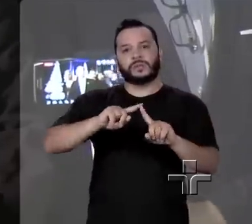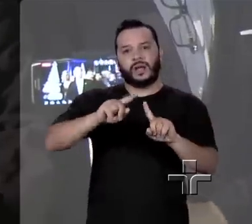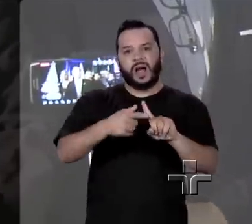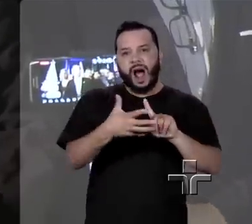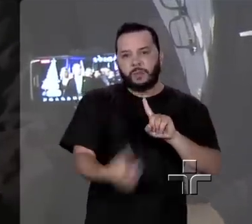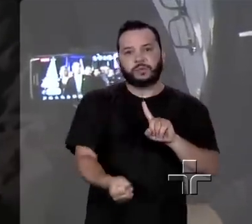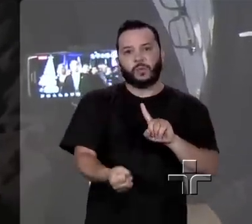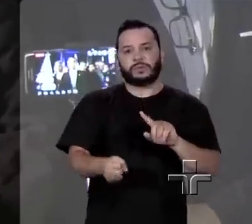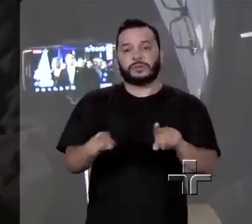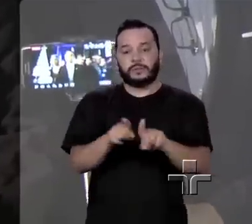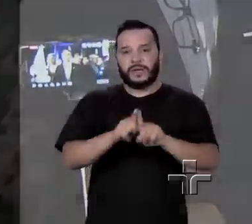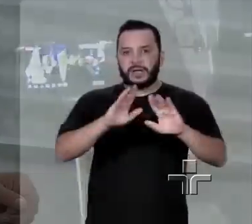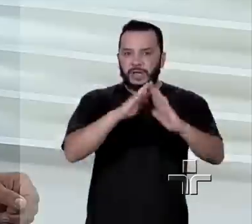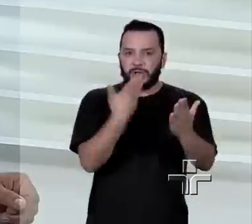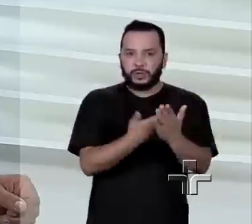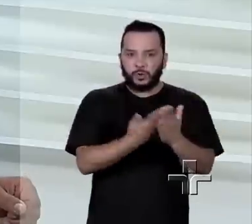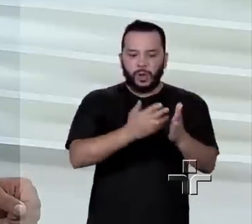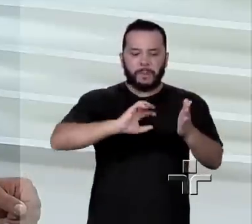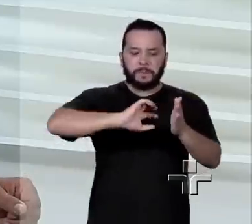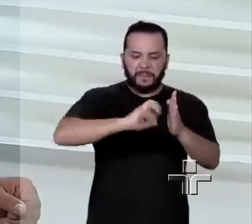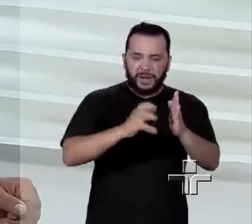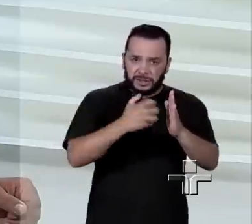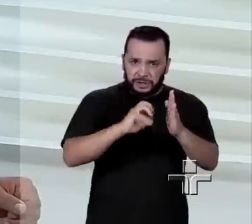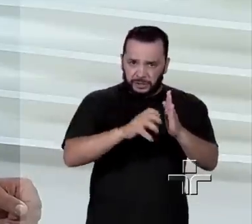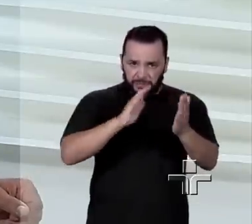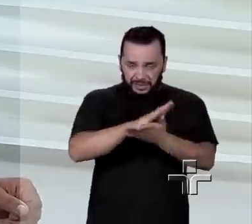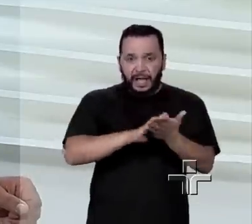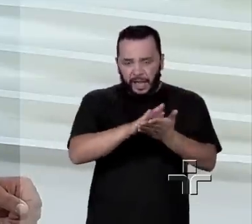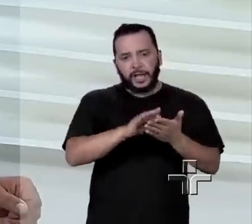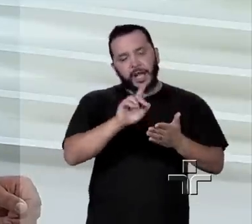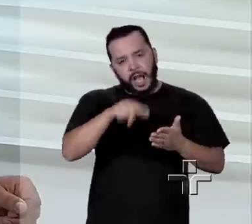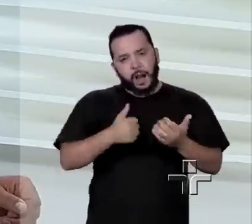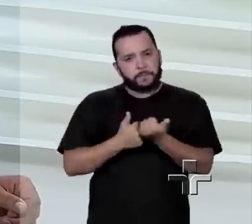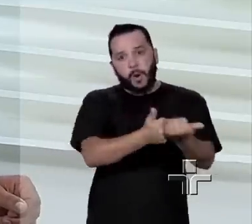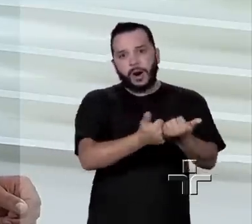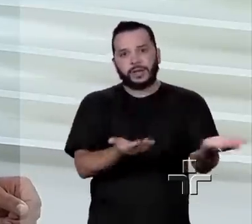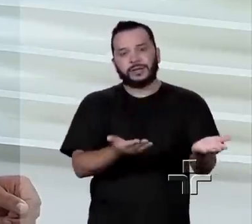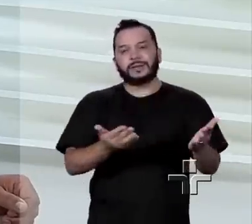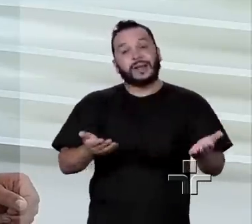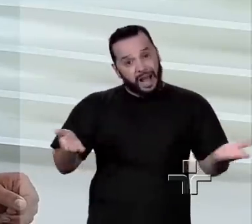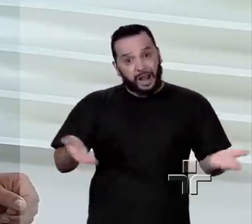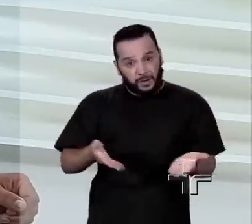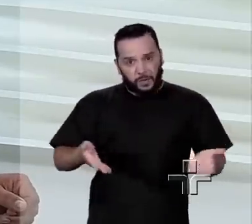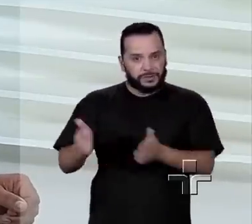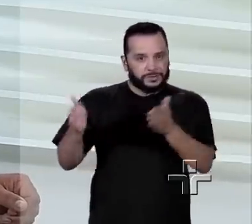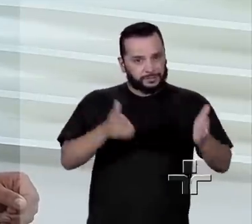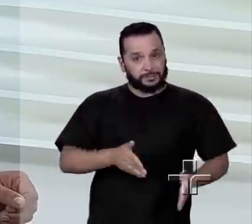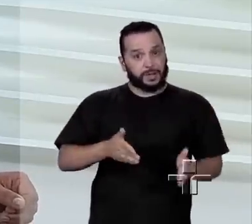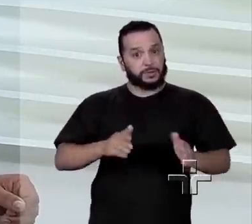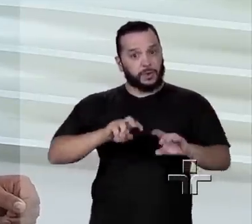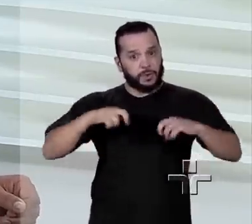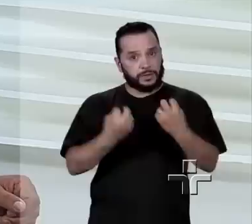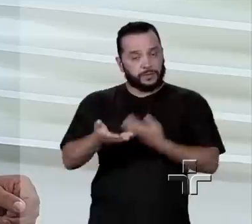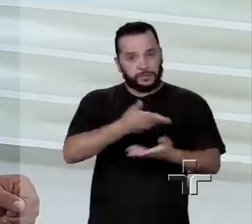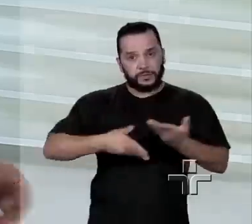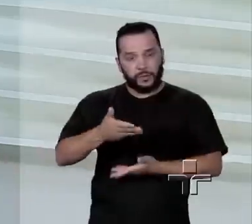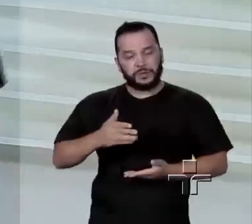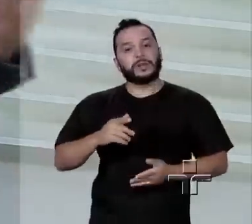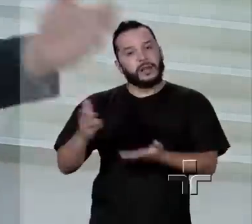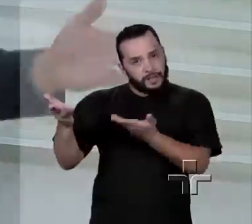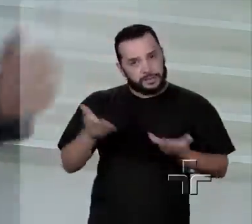da chamada escola sem partido. Na segunda parte do Roda Viva de hoje, recebemos o senador eleito por São Paulo, Major